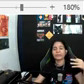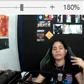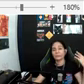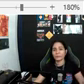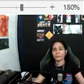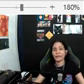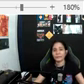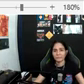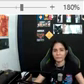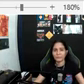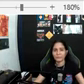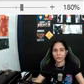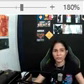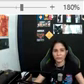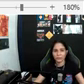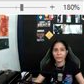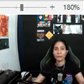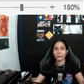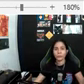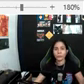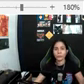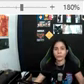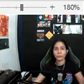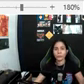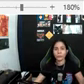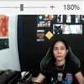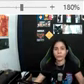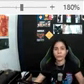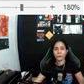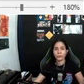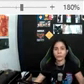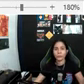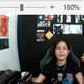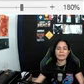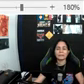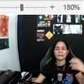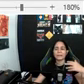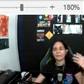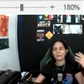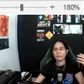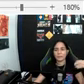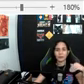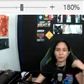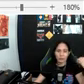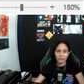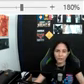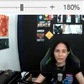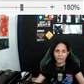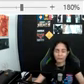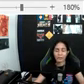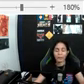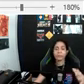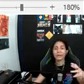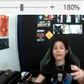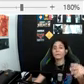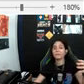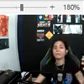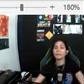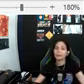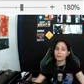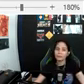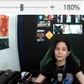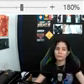refeições estão sendo dadas pela escola. Então, eu tenho um controle maior. Aquela criança que vai ter algum lanche não